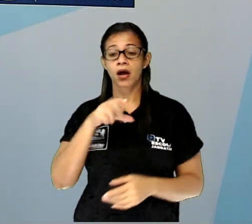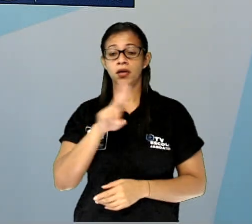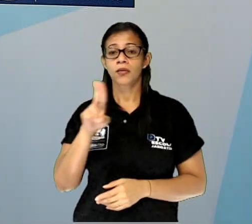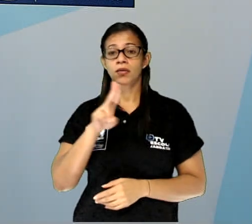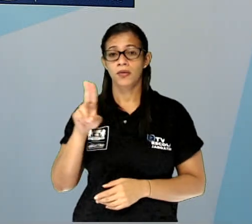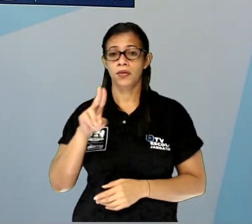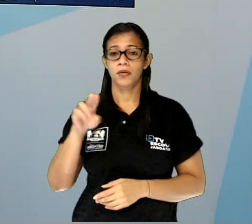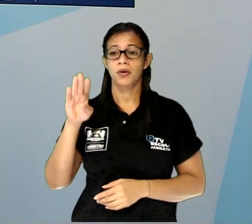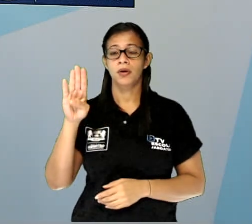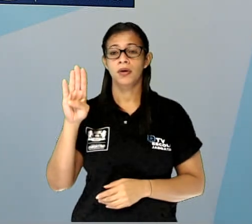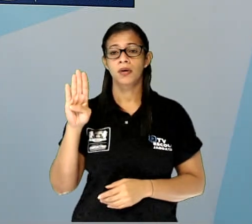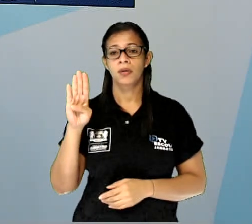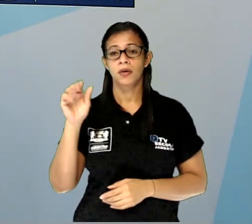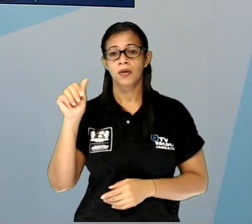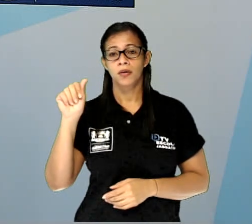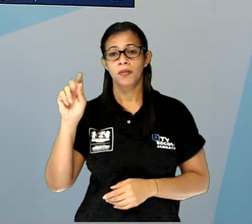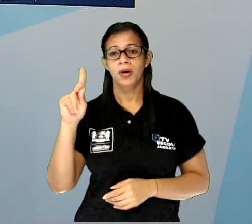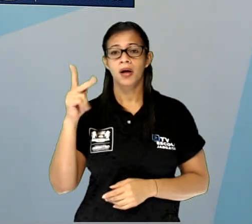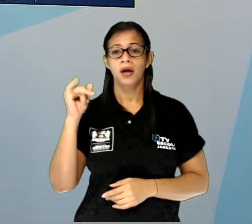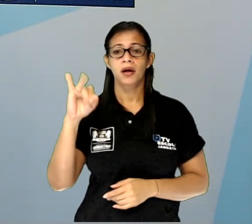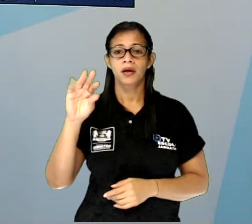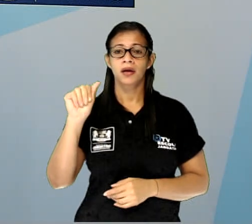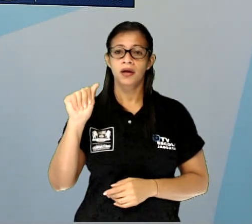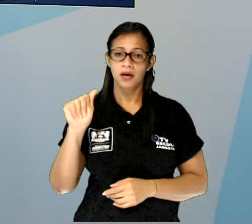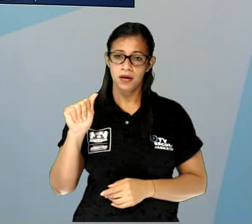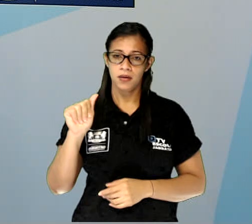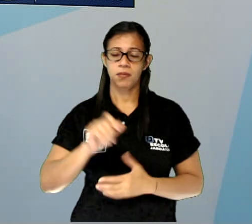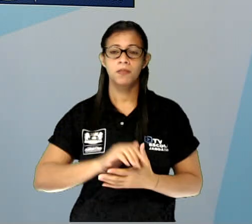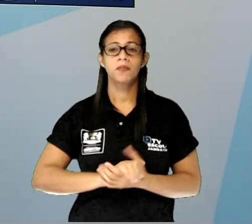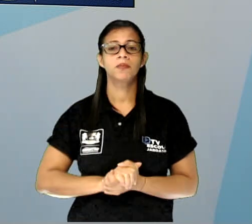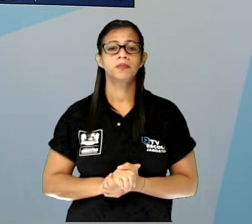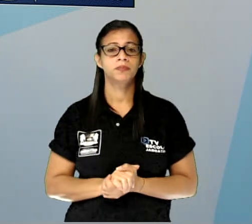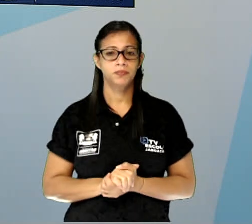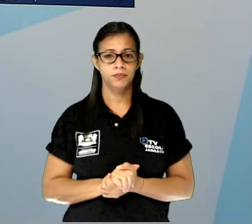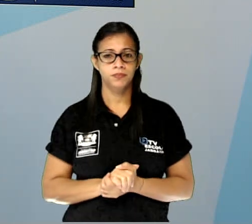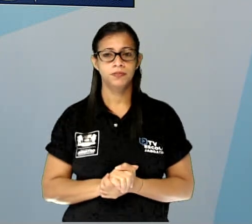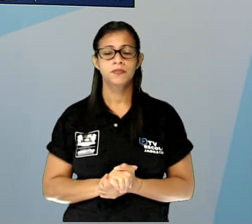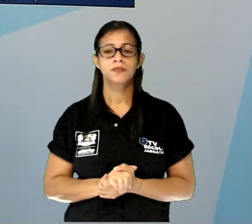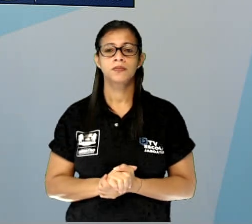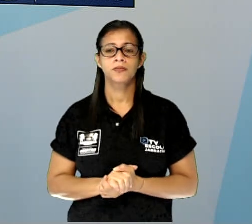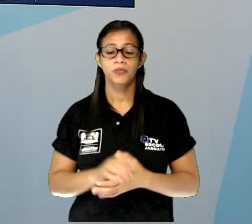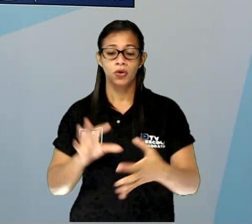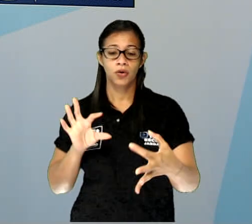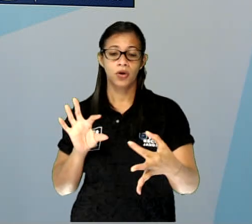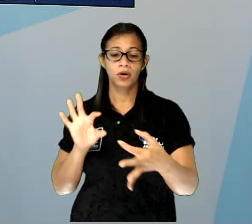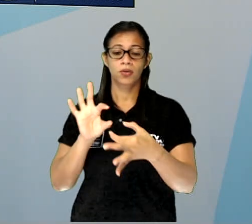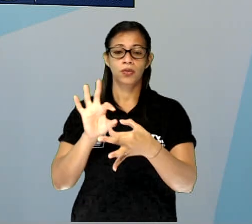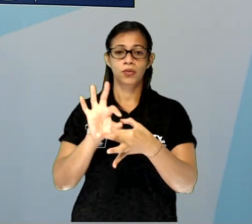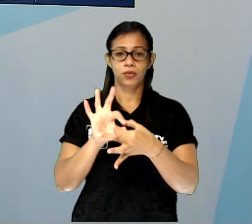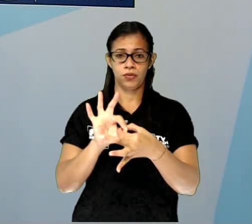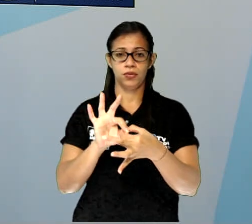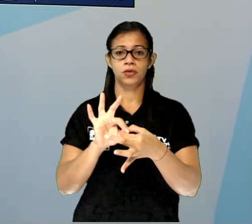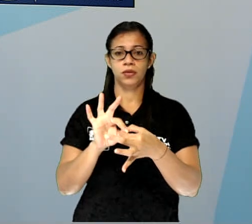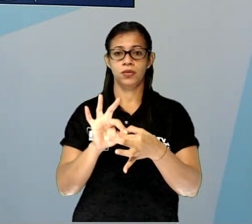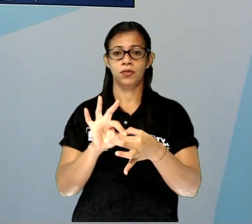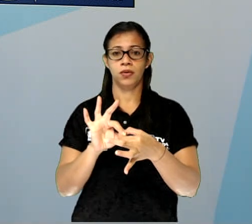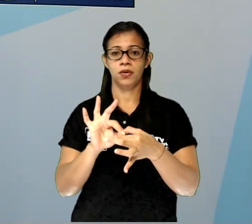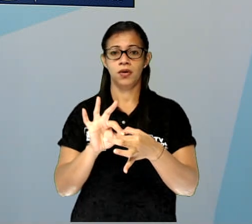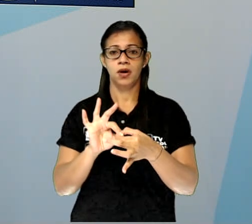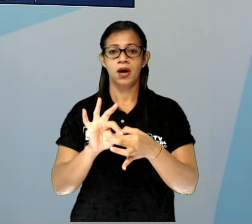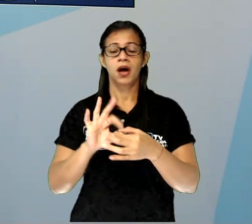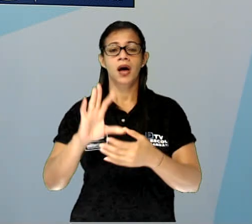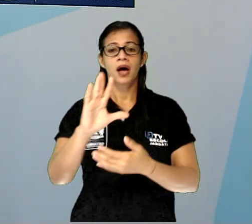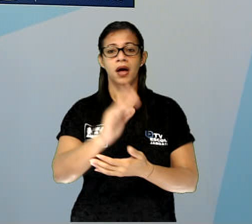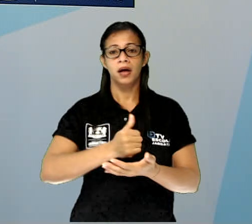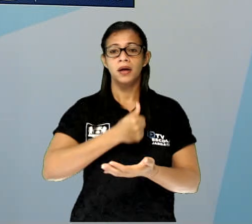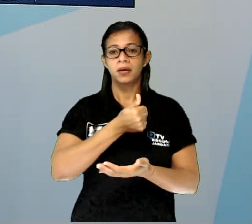região, né, que liga uma ilha até um continente, nós chamamos de tómbolo, é um cordão, é uma faixa de